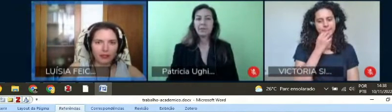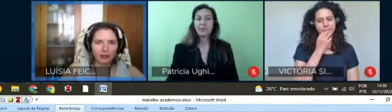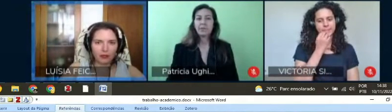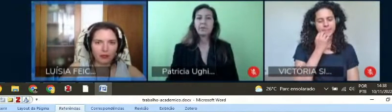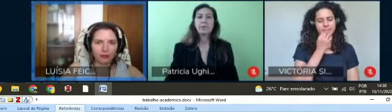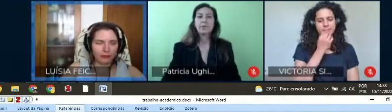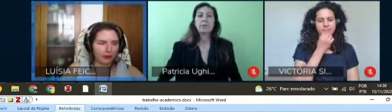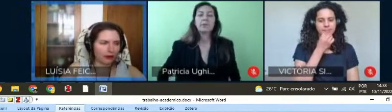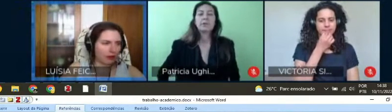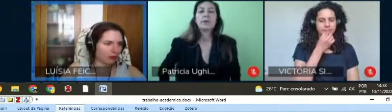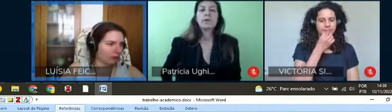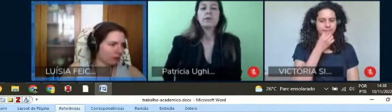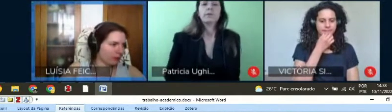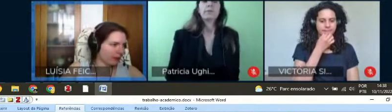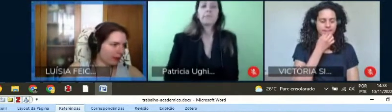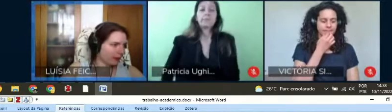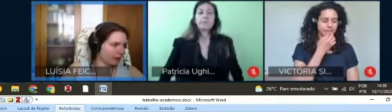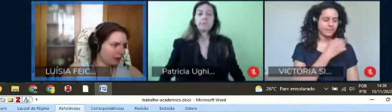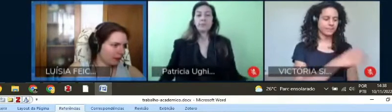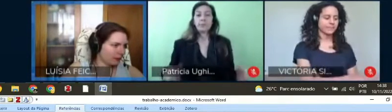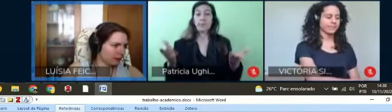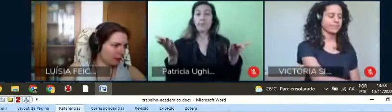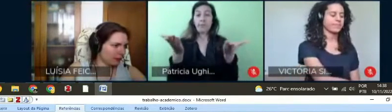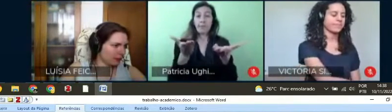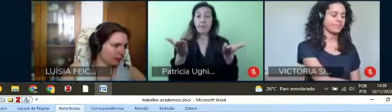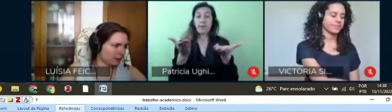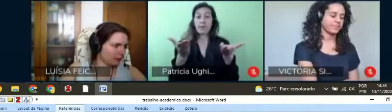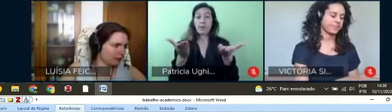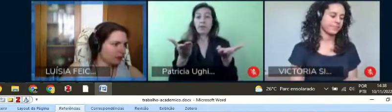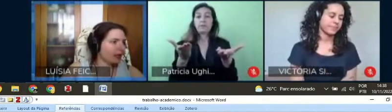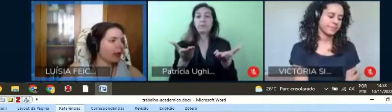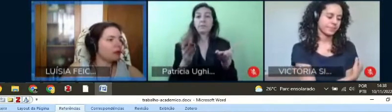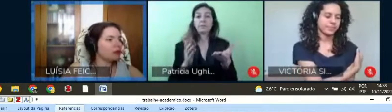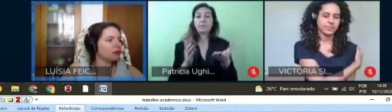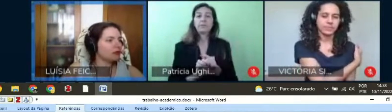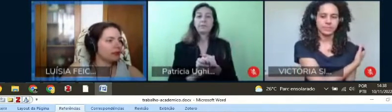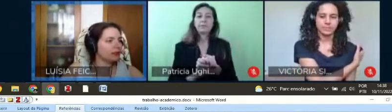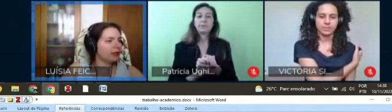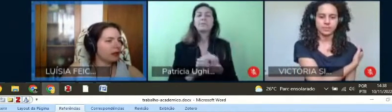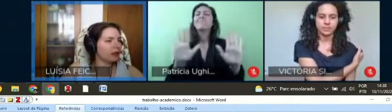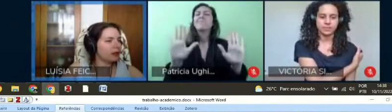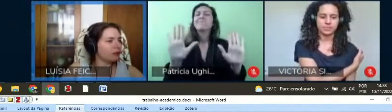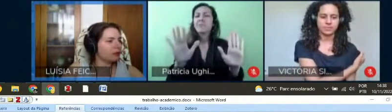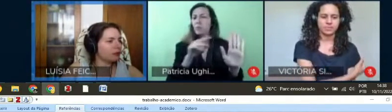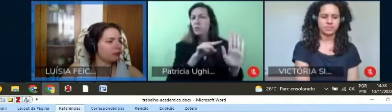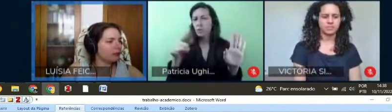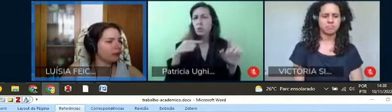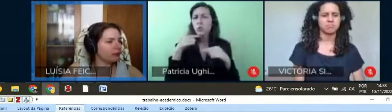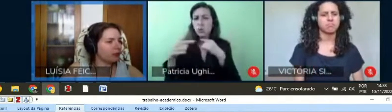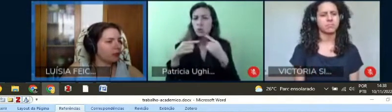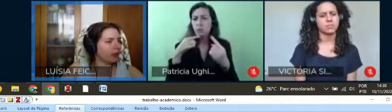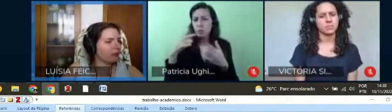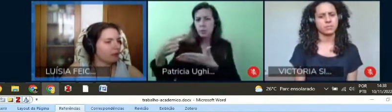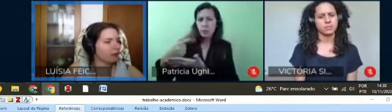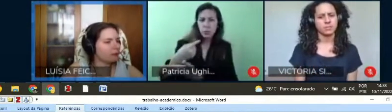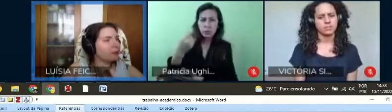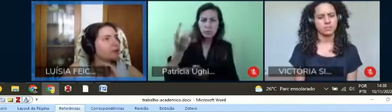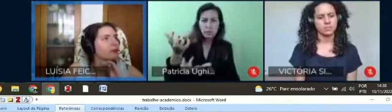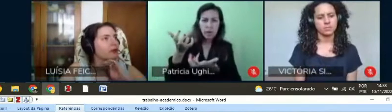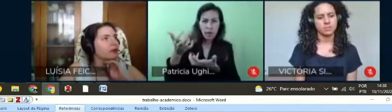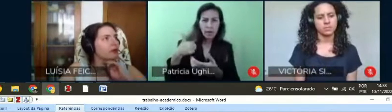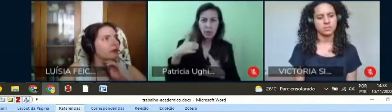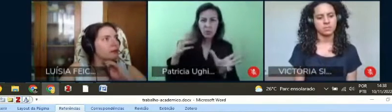Mas daí, agora, eu vou para... Não sei, há alguma dúvida até agora? Eu estou falando meio